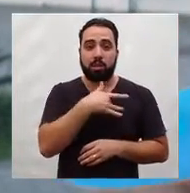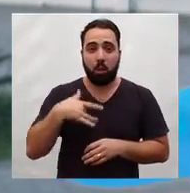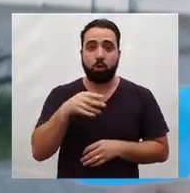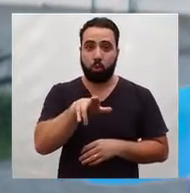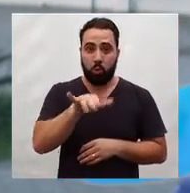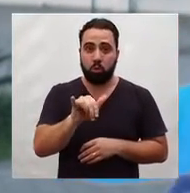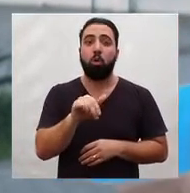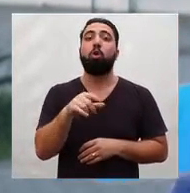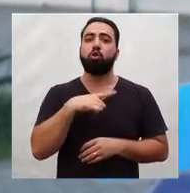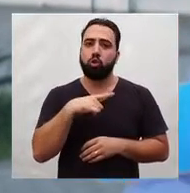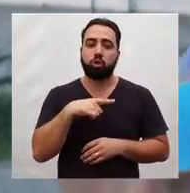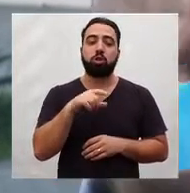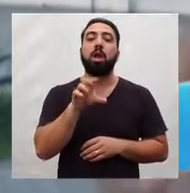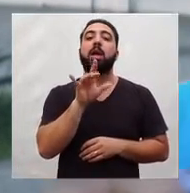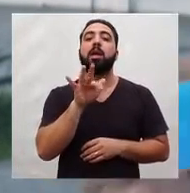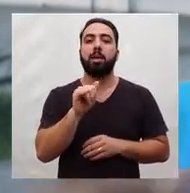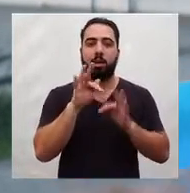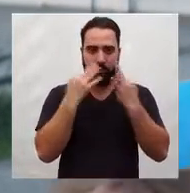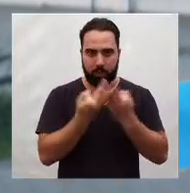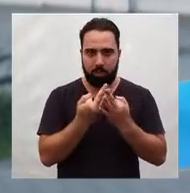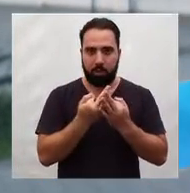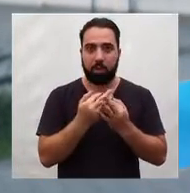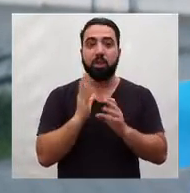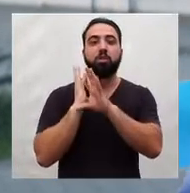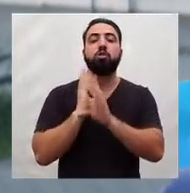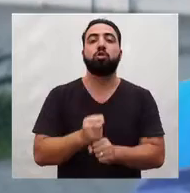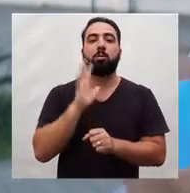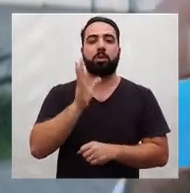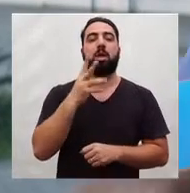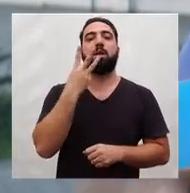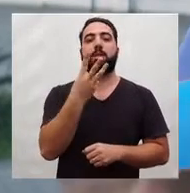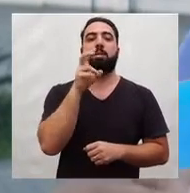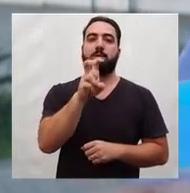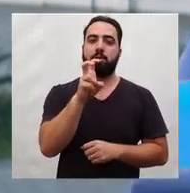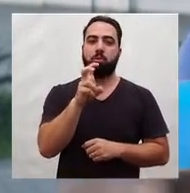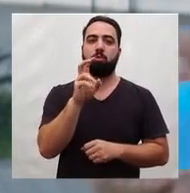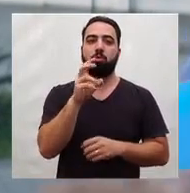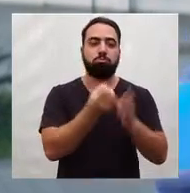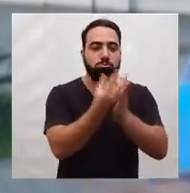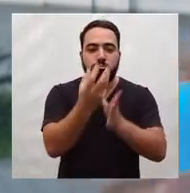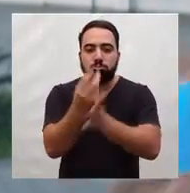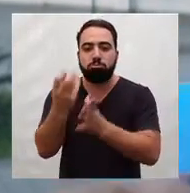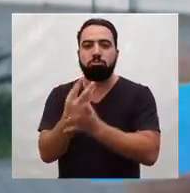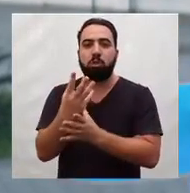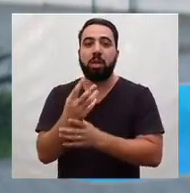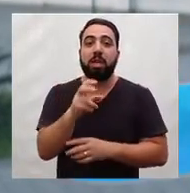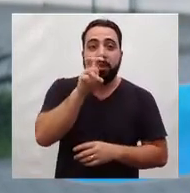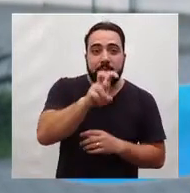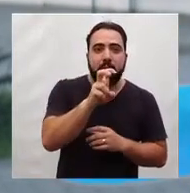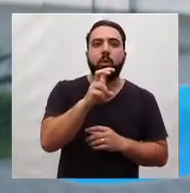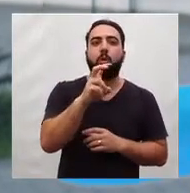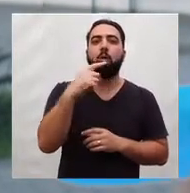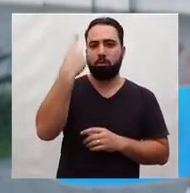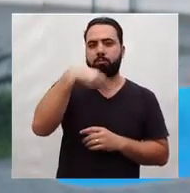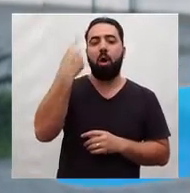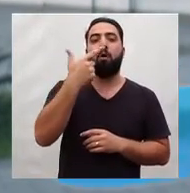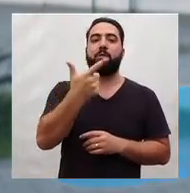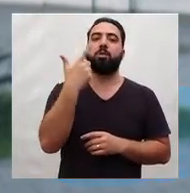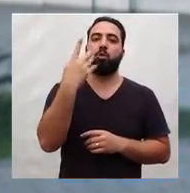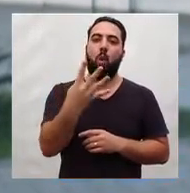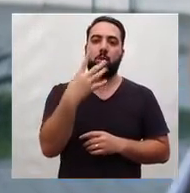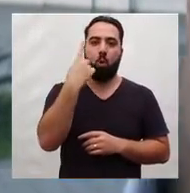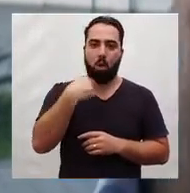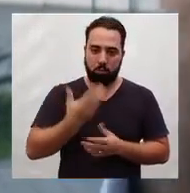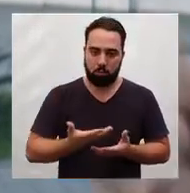Saúde Iguaçu, nós criamos as clínicas da família. São 35 implementadas nos últimos 3 anos. E 5